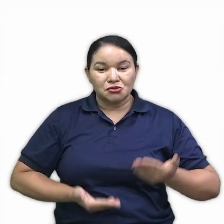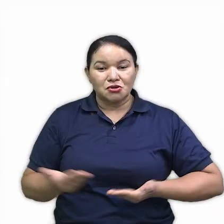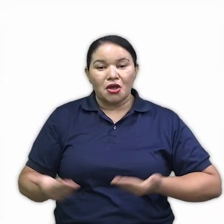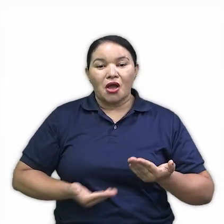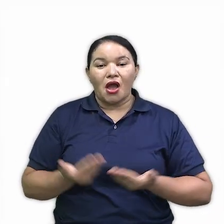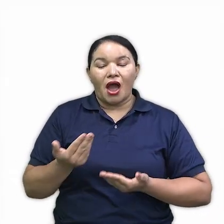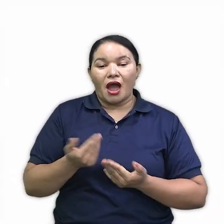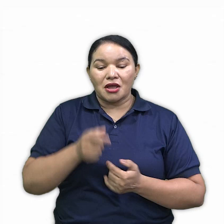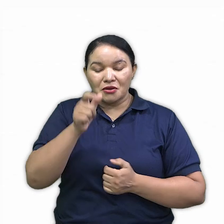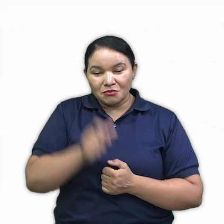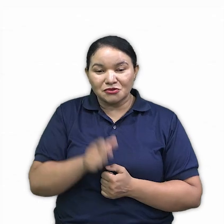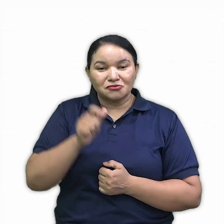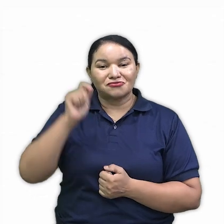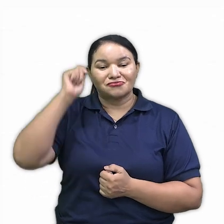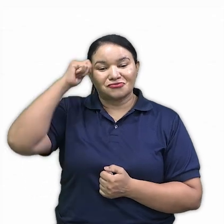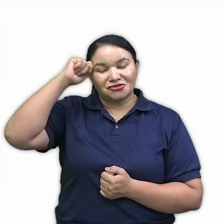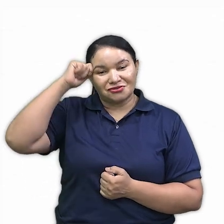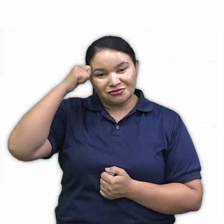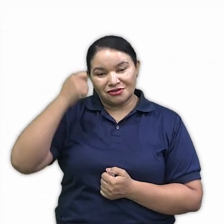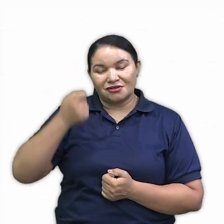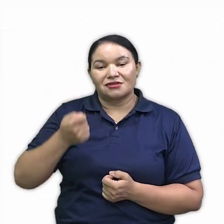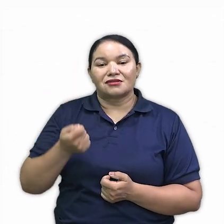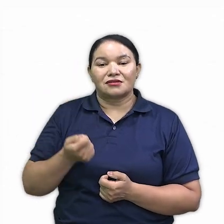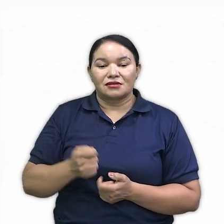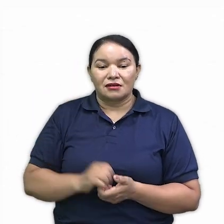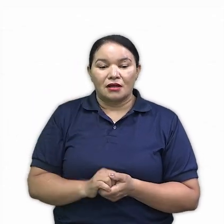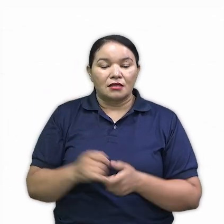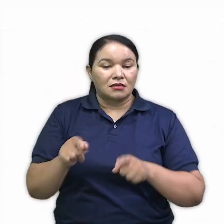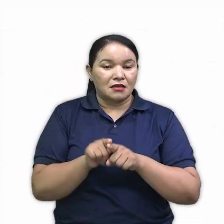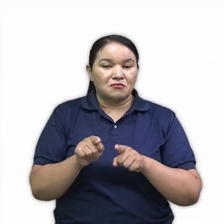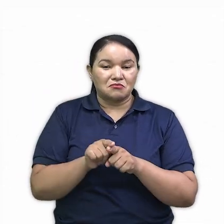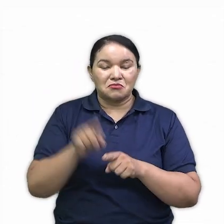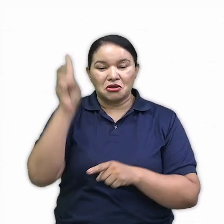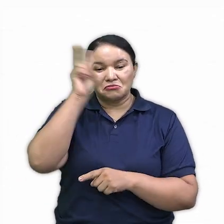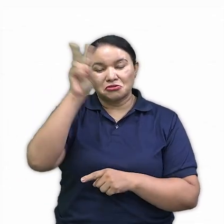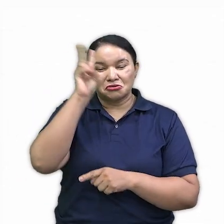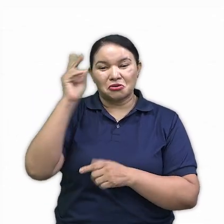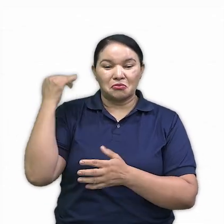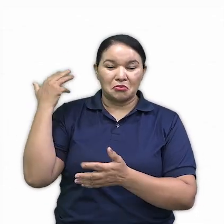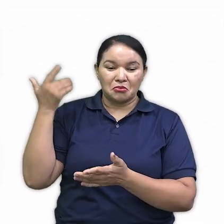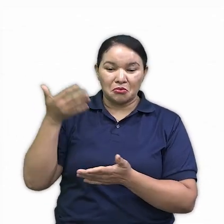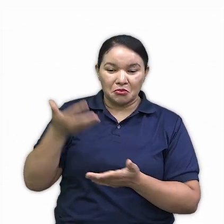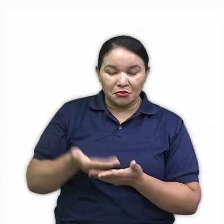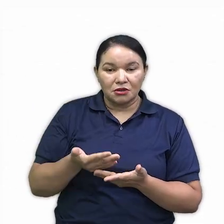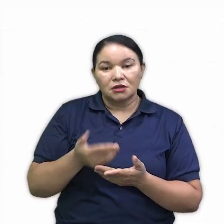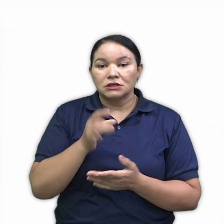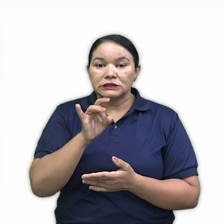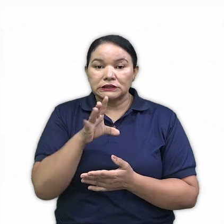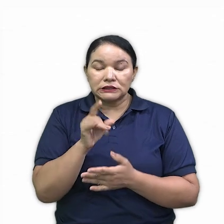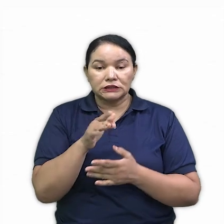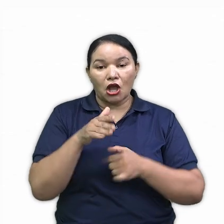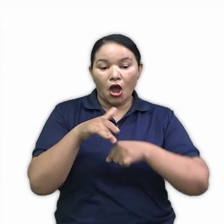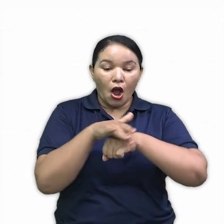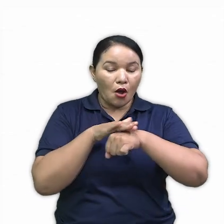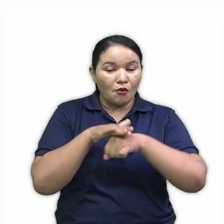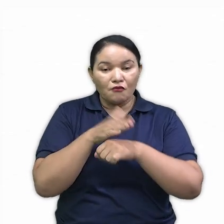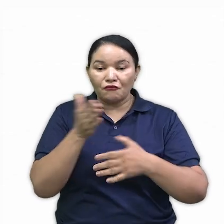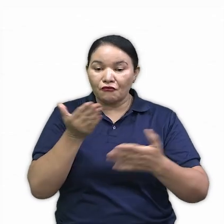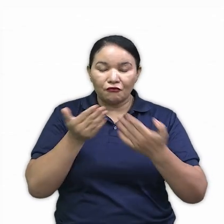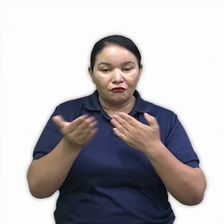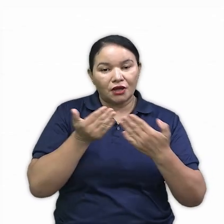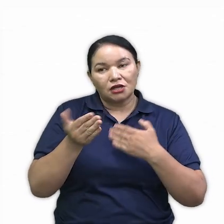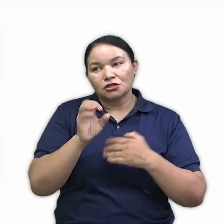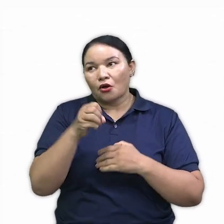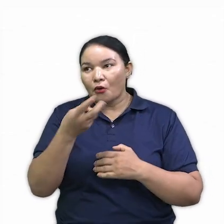isso aí, a gente tem que estar atento, que tem um fator histórico. Não é só uma conversa, não é só uma teoria,